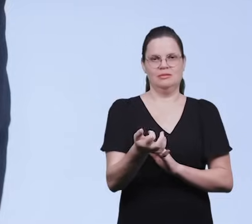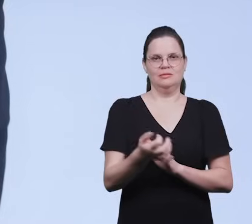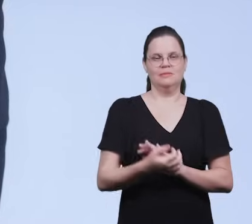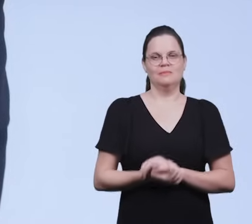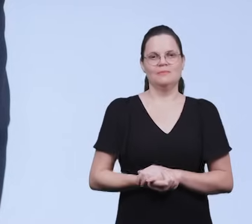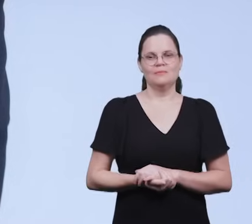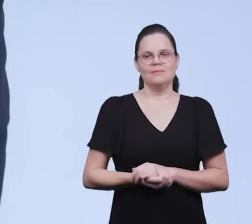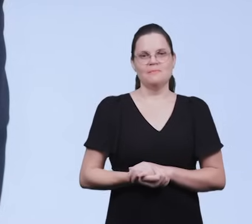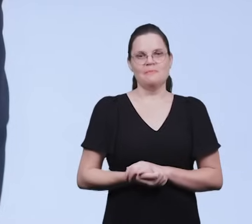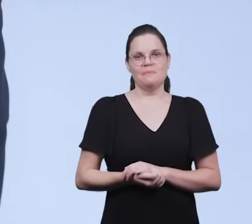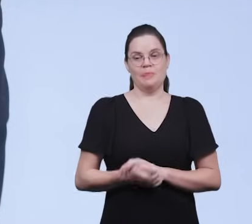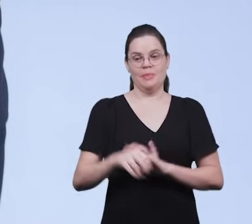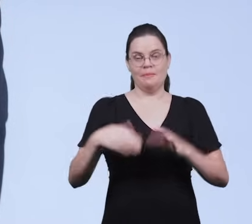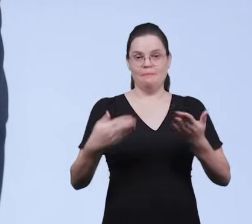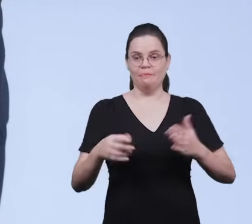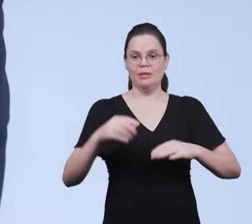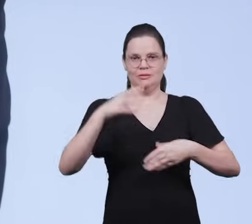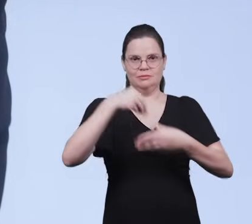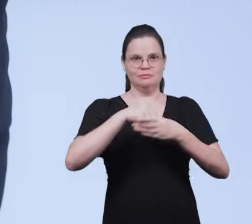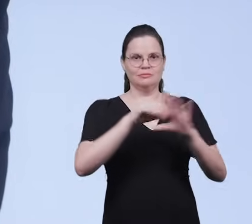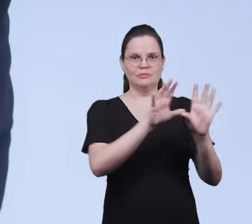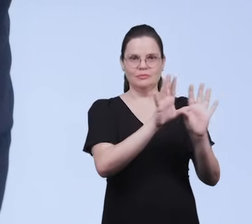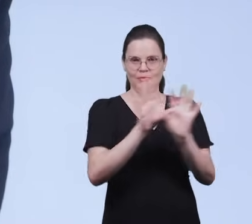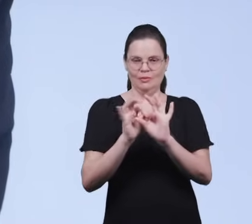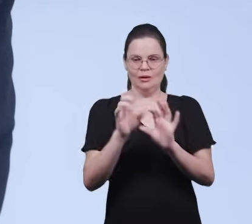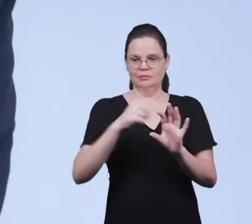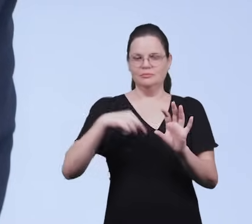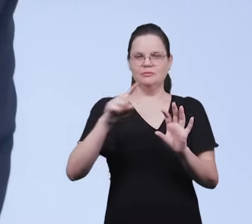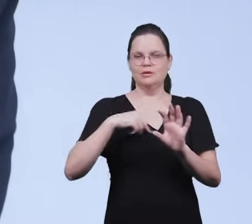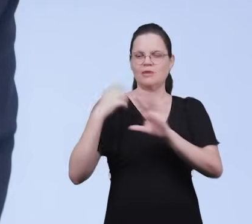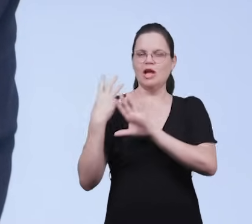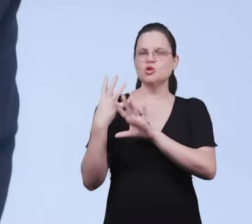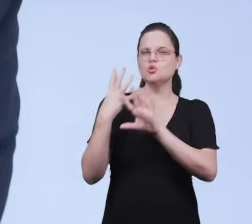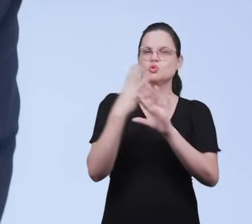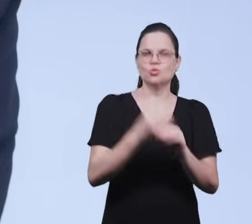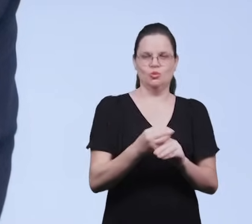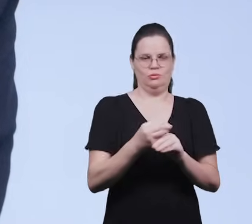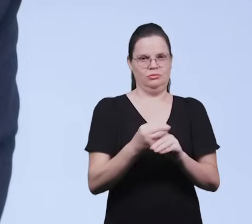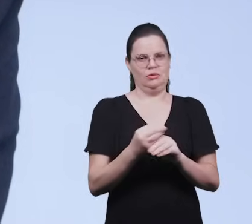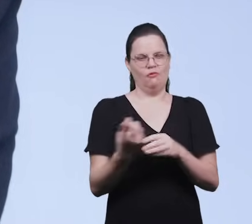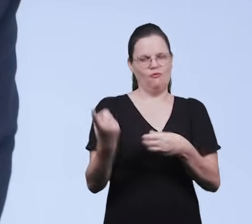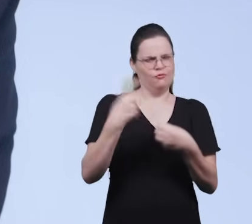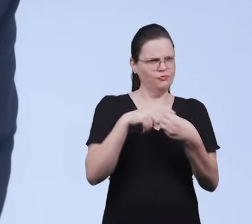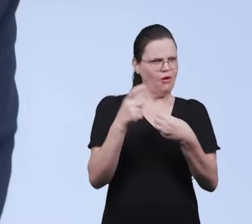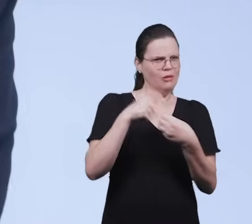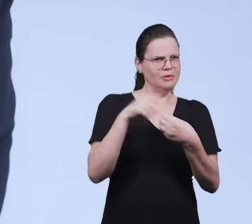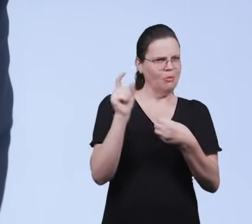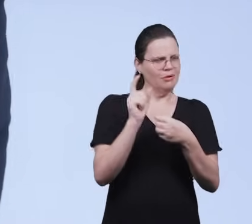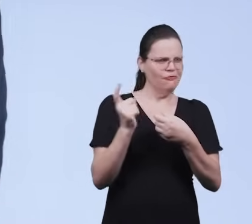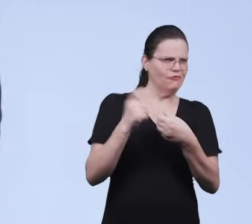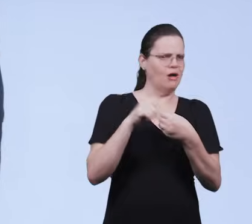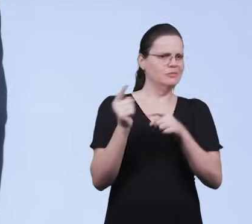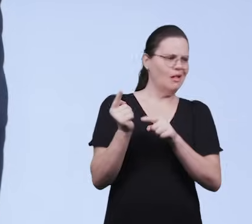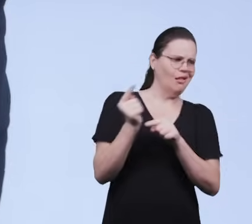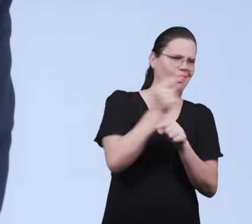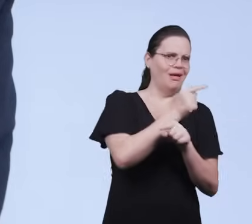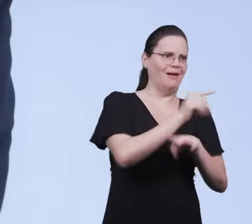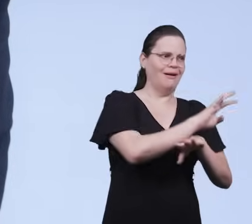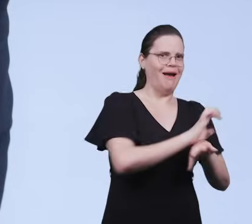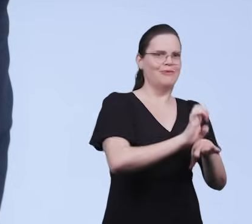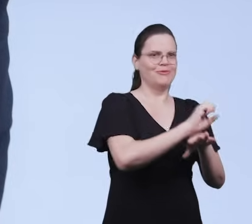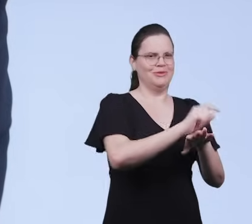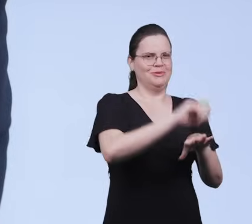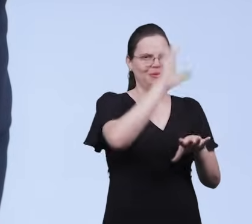e nesse contexto hoje nós vamos fazer o seguinte: nós vamos dar voltar um pouquinho, vamos fazer uma revisão para que